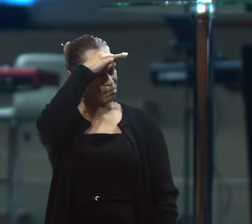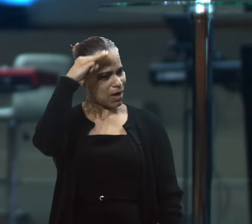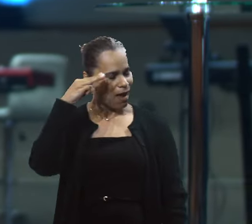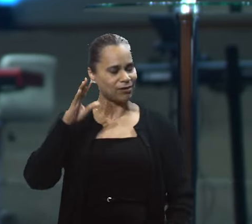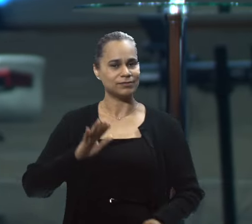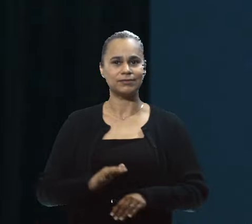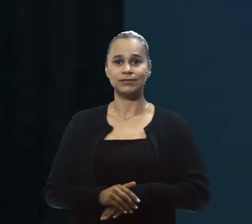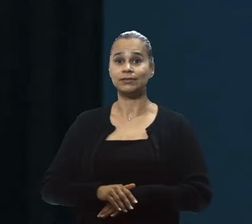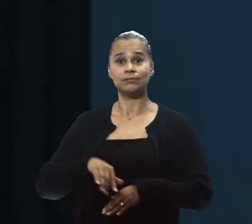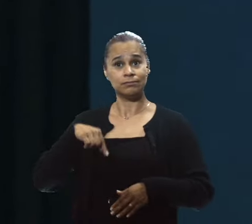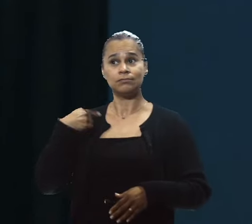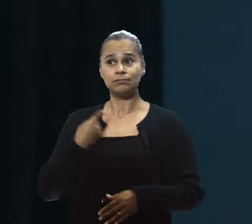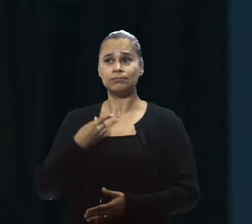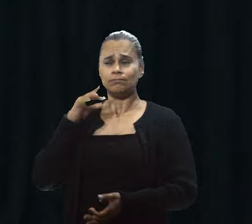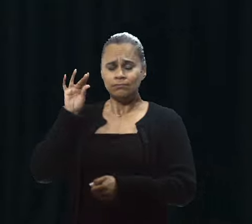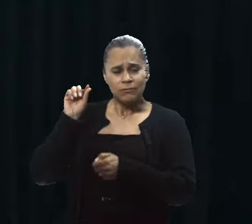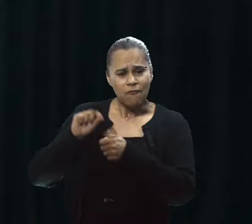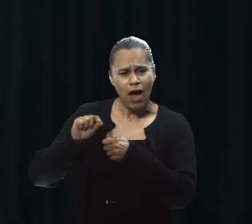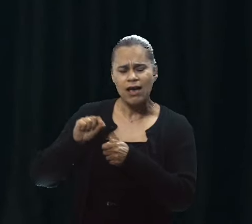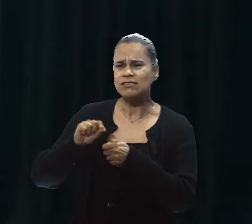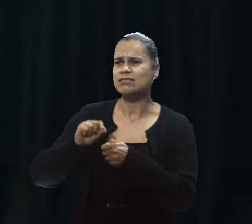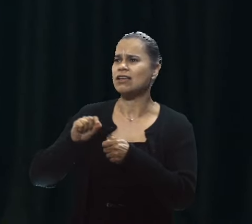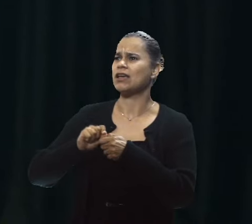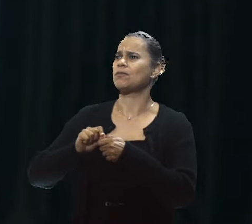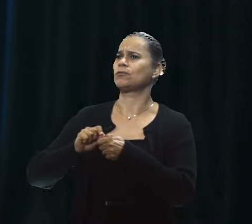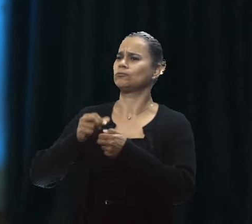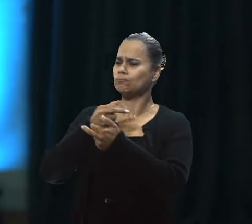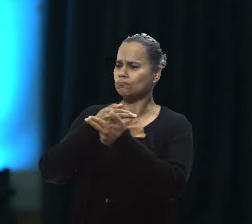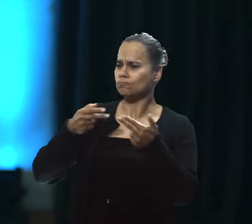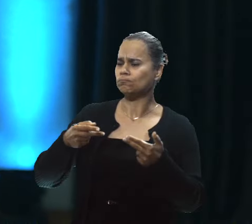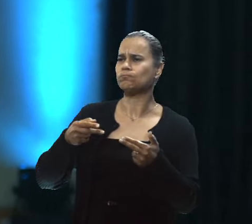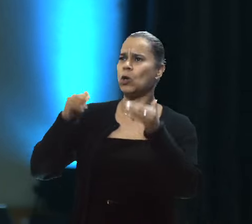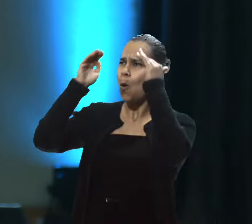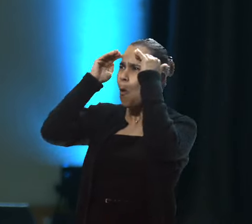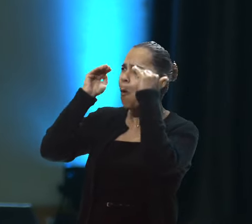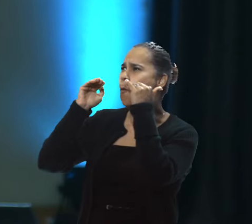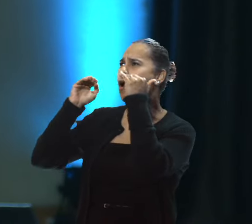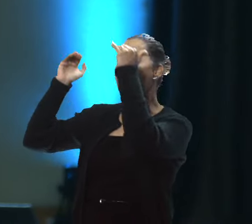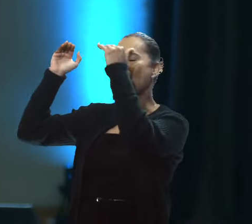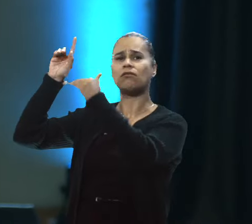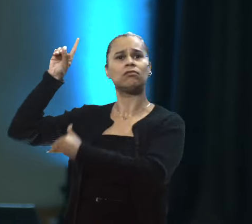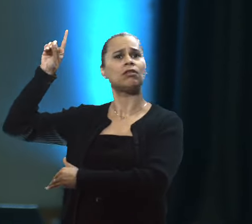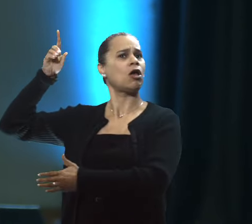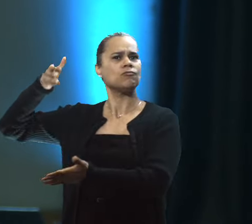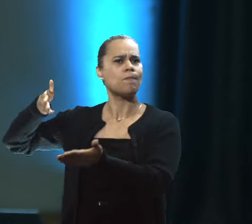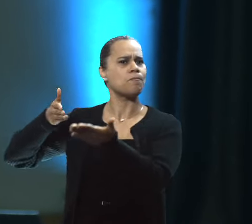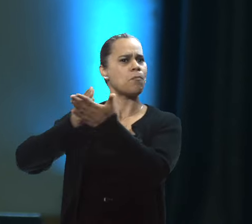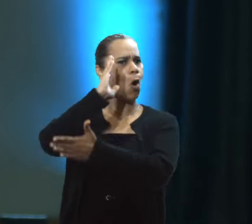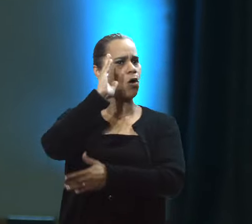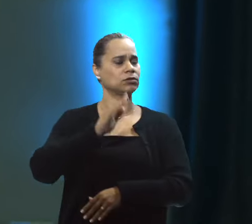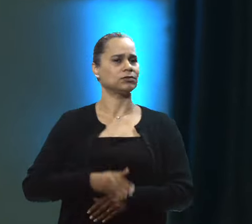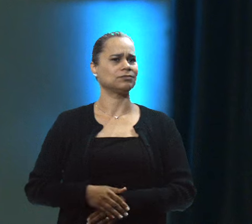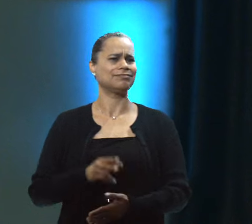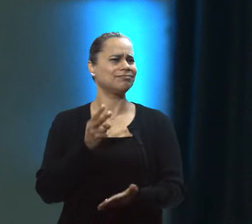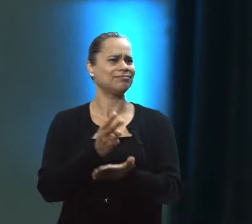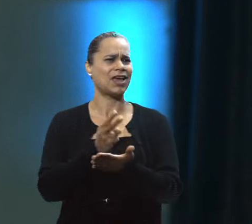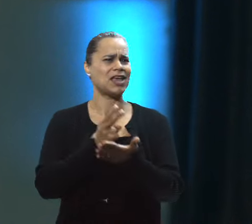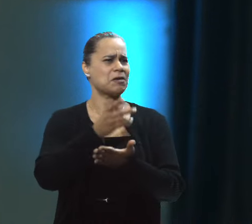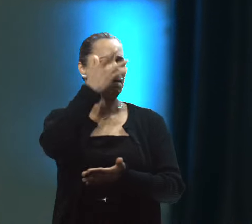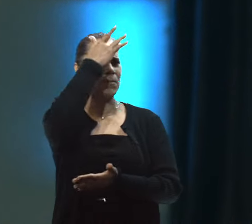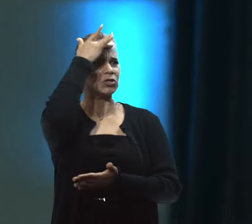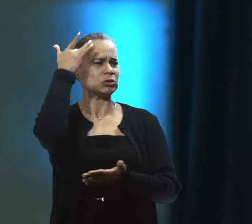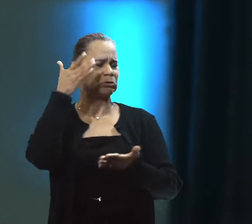seja difícil, mesmo que os outros não entendam, o Senhor nos aprova. E isso